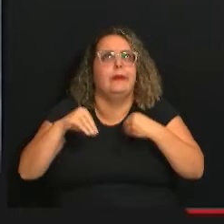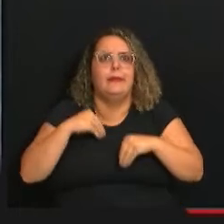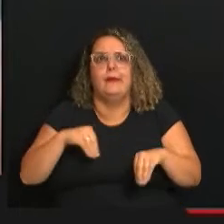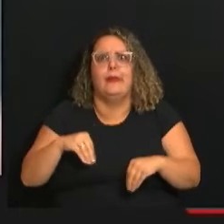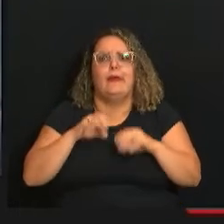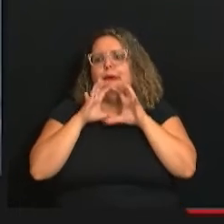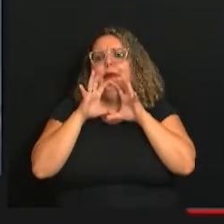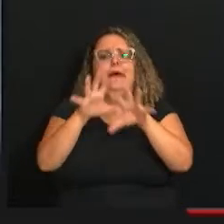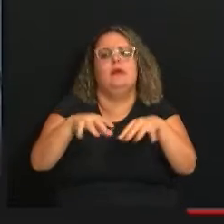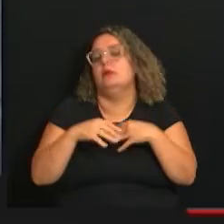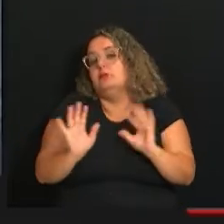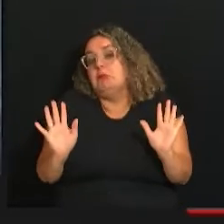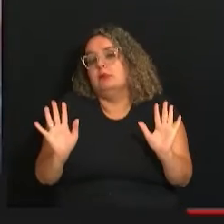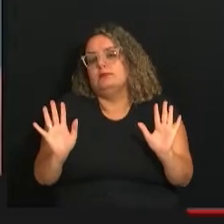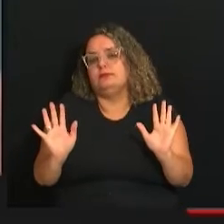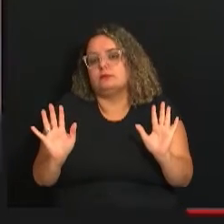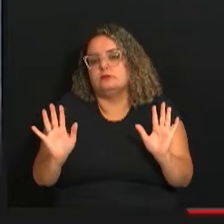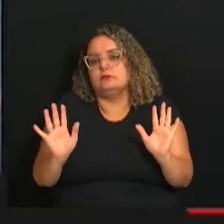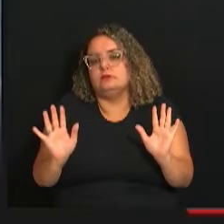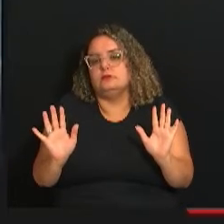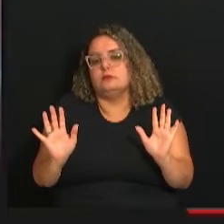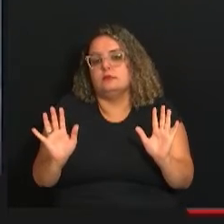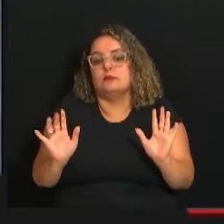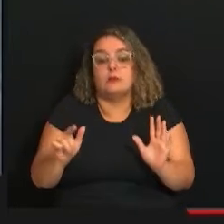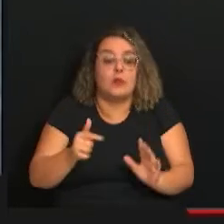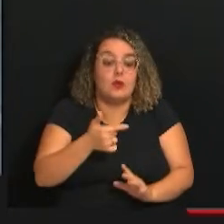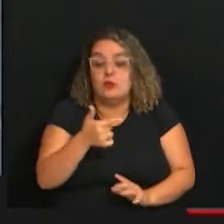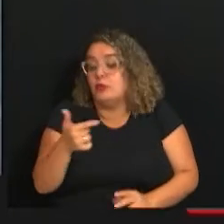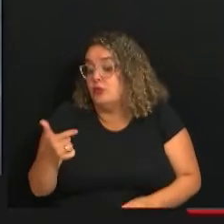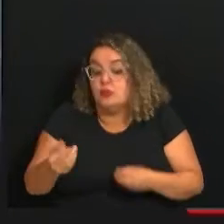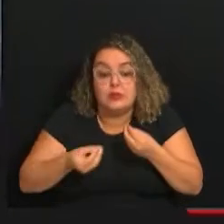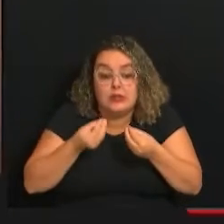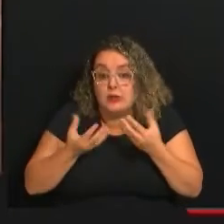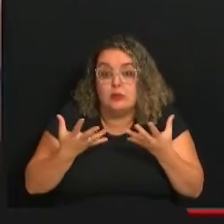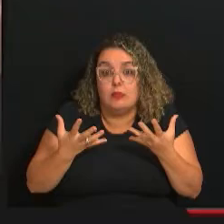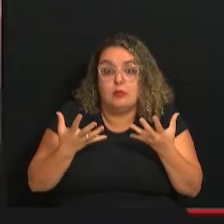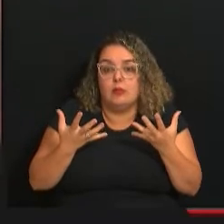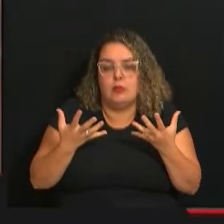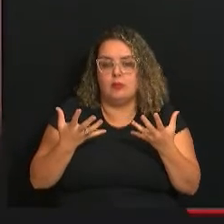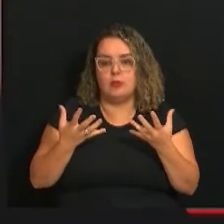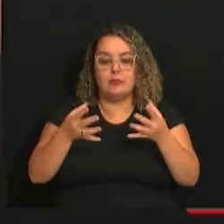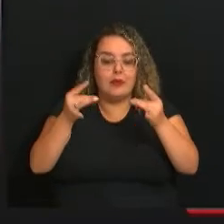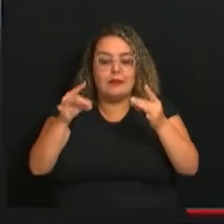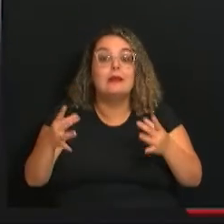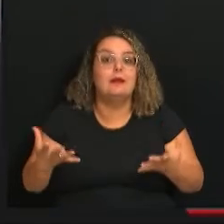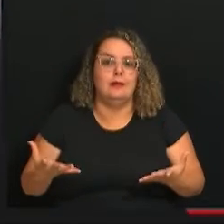depressão com muita rapidez, não teria se desintegrado na nossa frente, né?